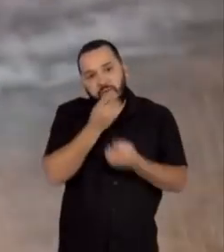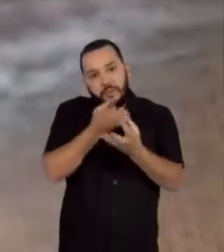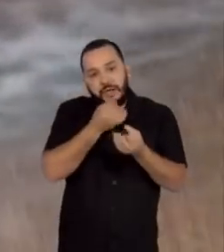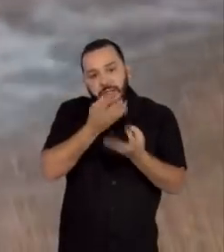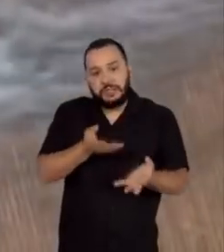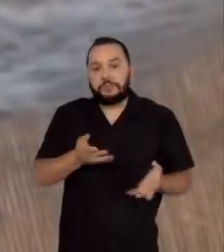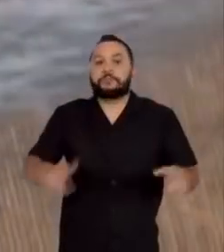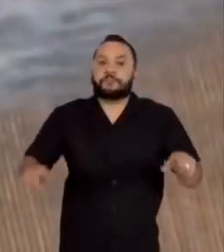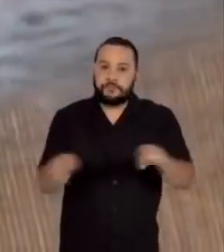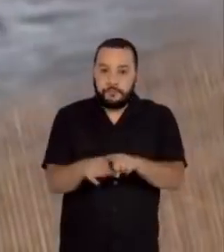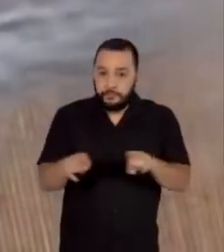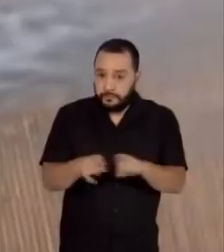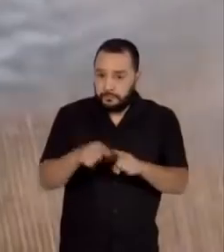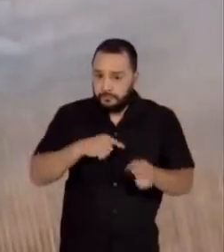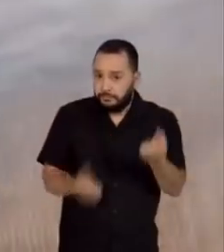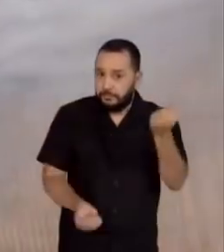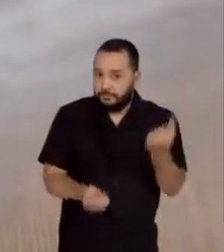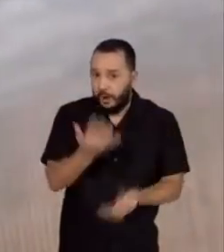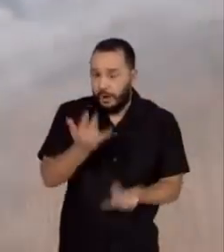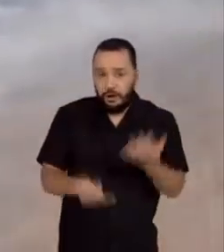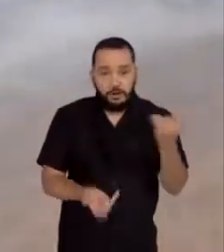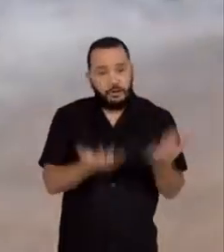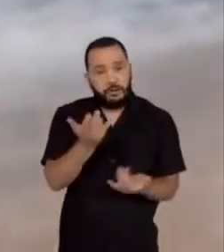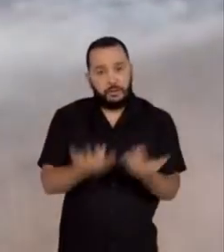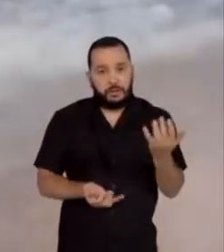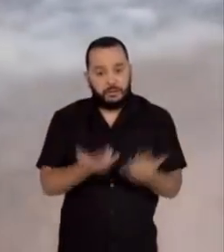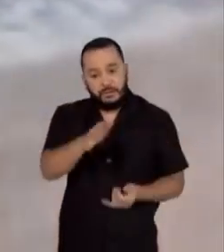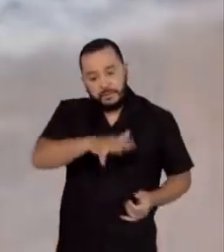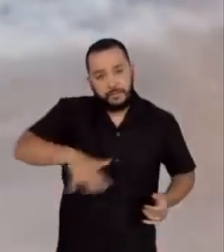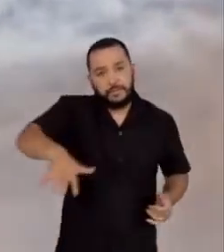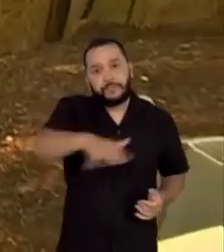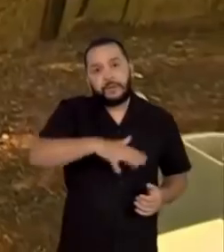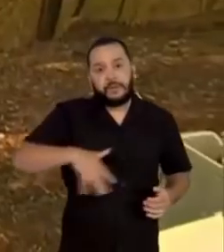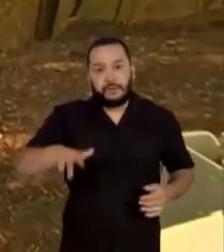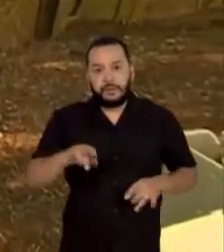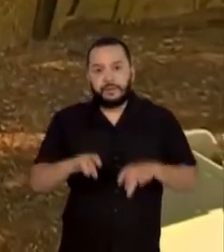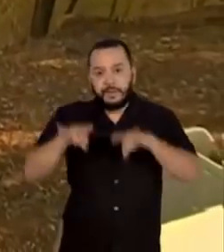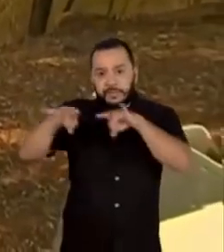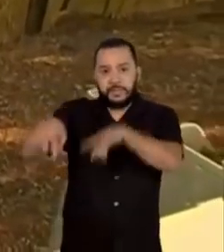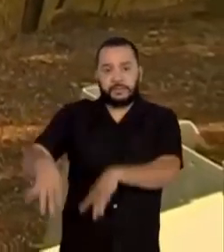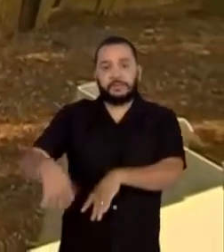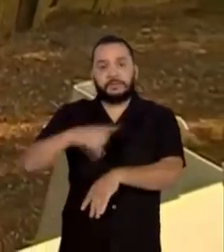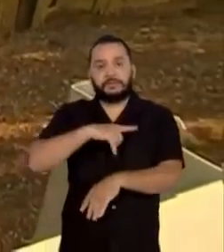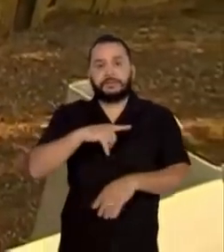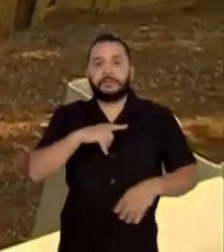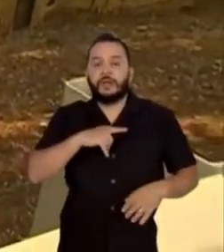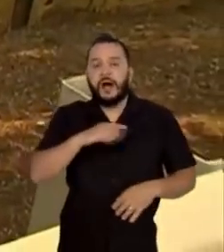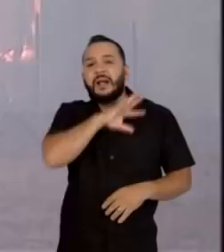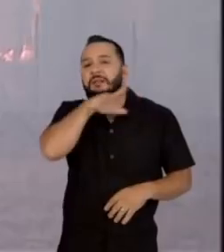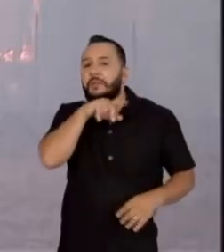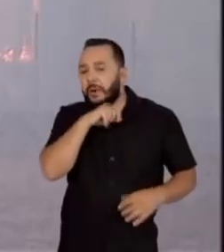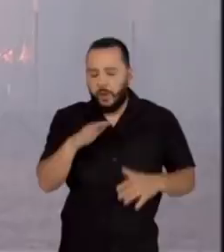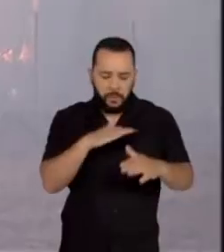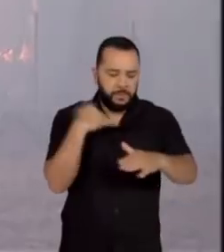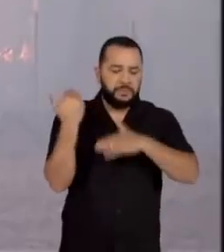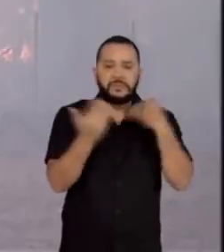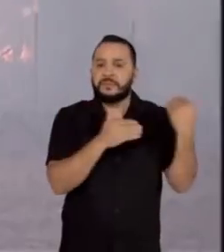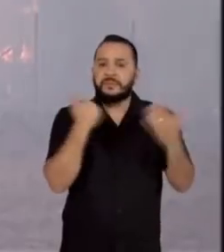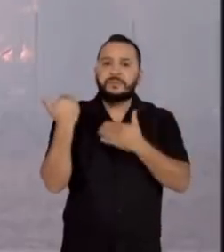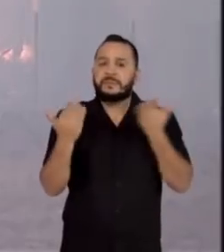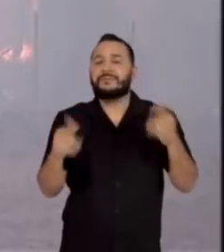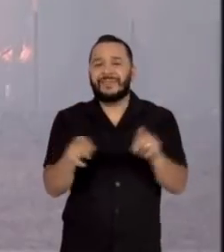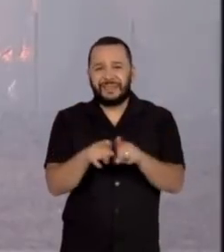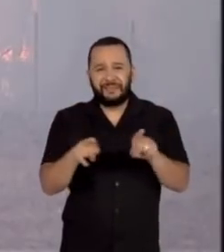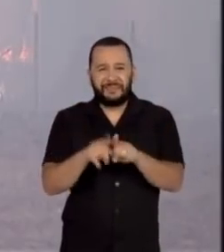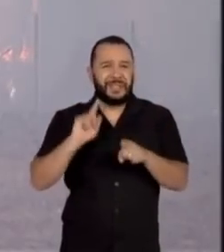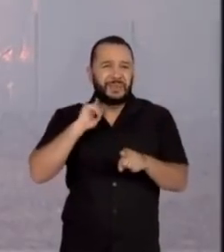Os incêndios que arrasaram várias regiões da Austrália destruíram muita vida selvagem e provocaram níveis